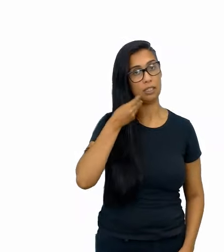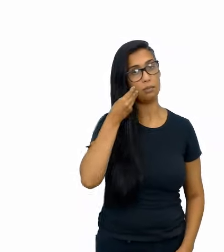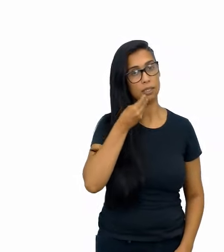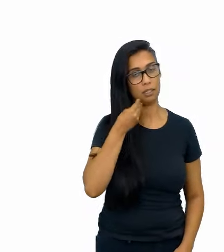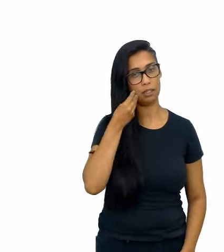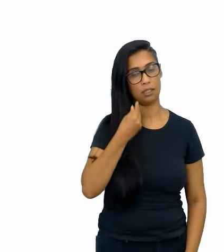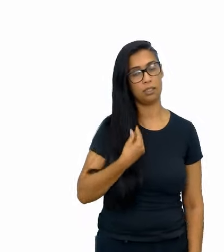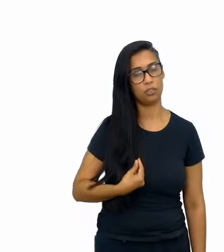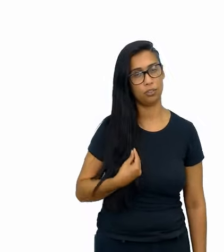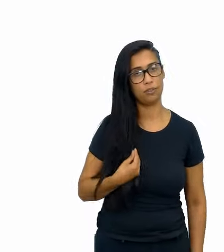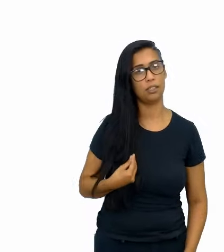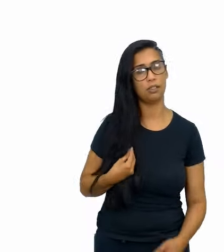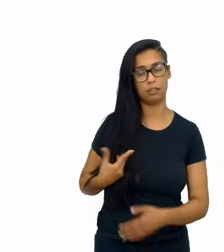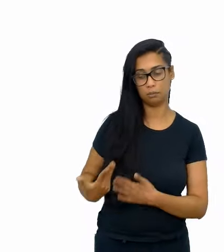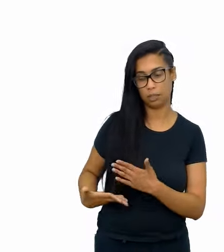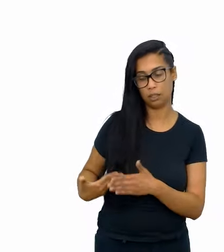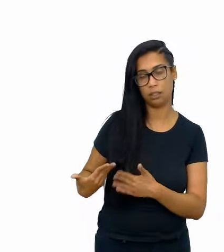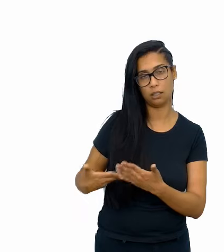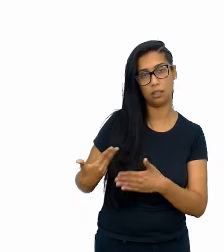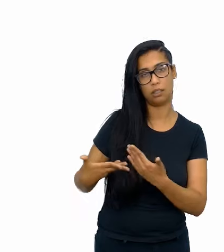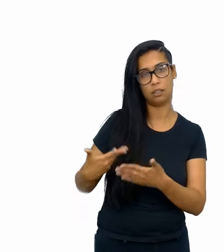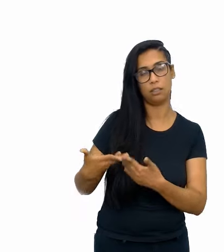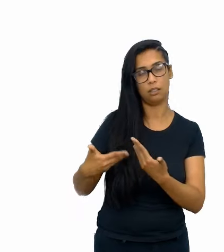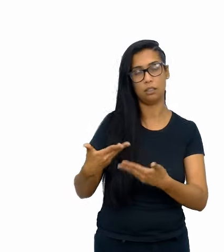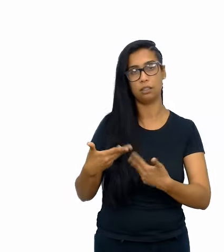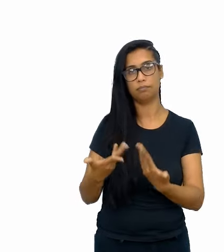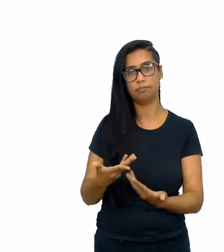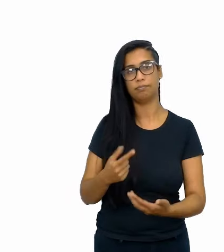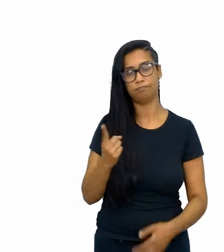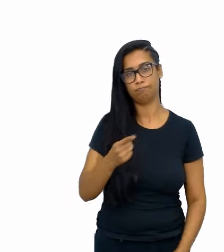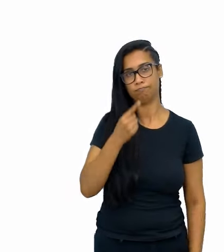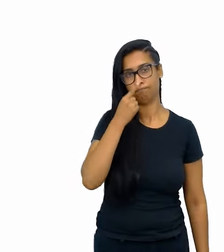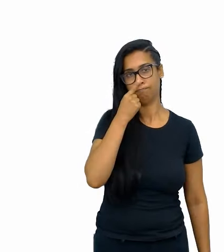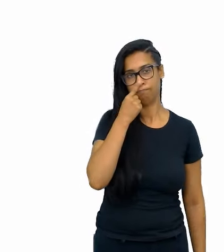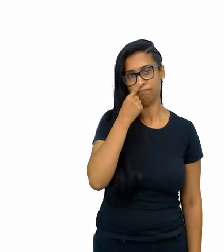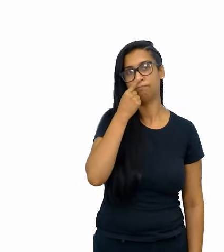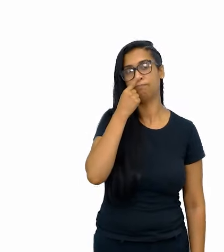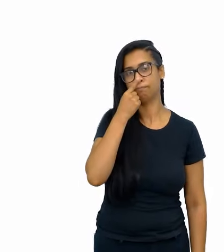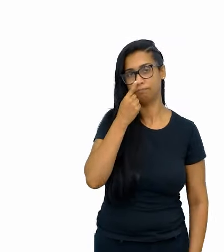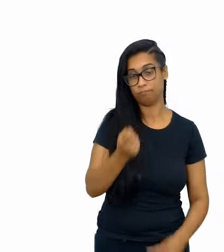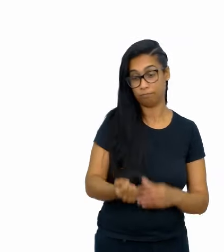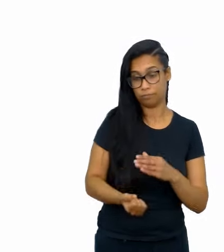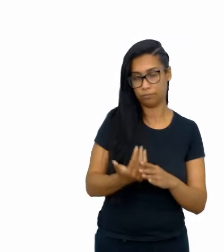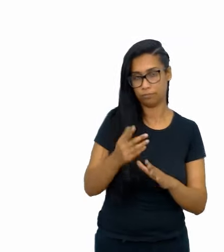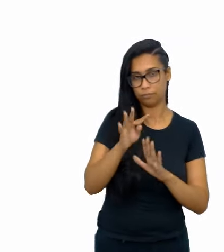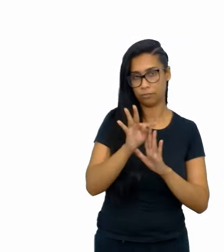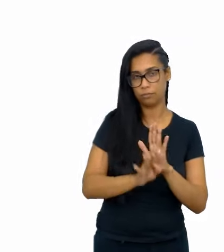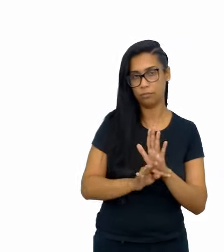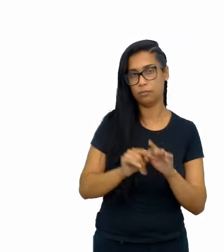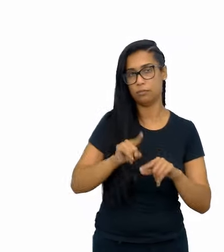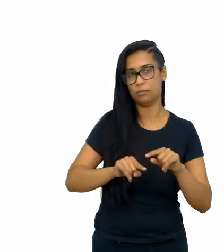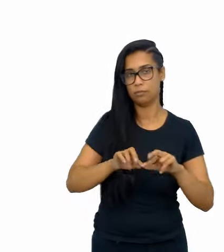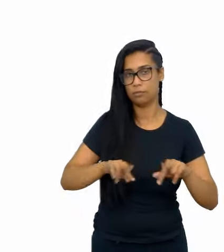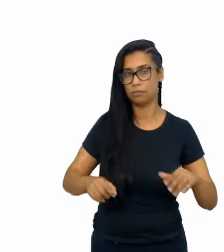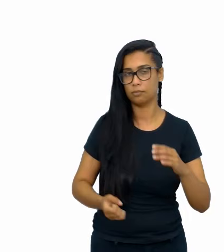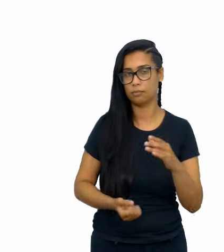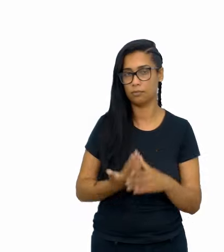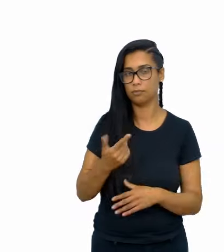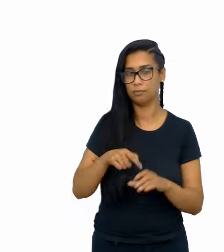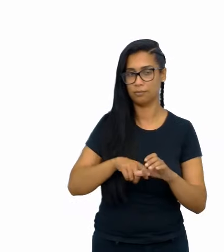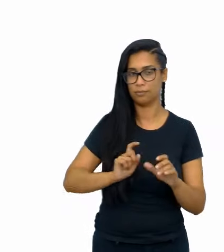vividas pelos sujeitos que estarão aí produzindo esse material, tá bem? Espero